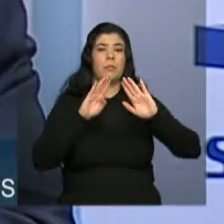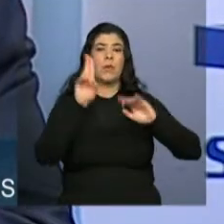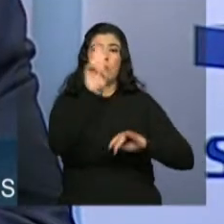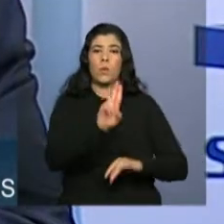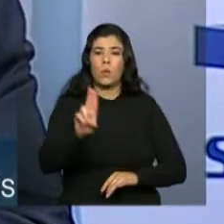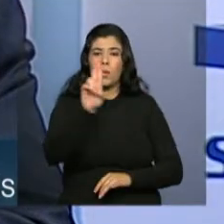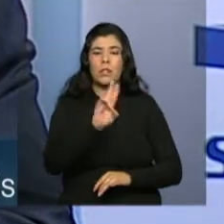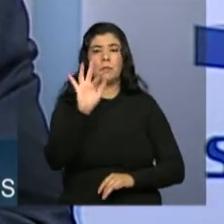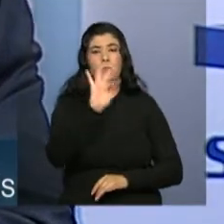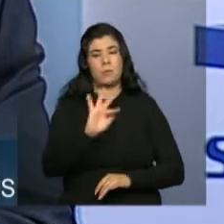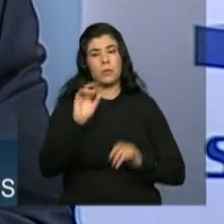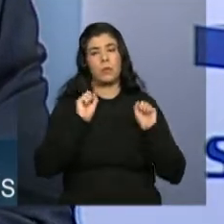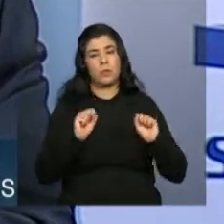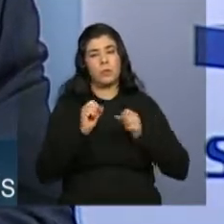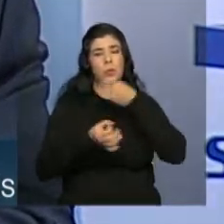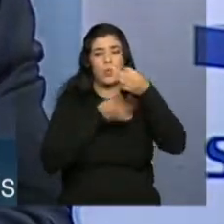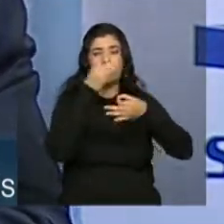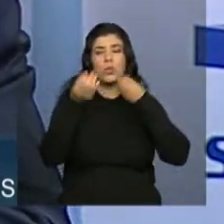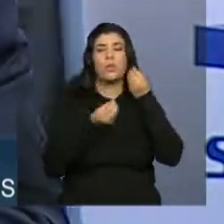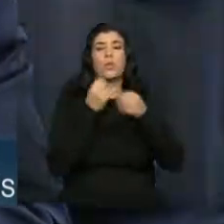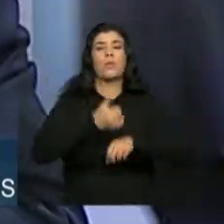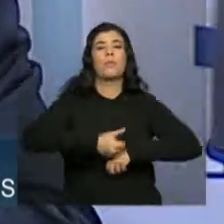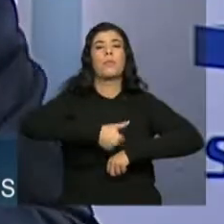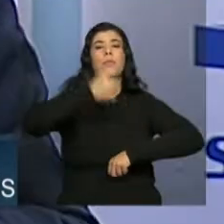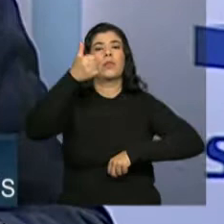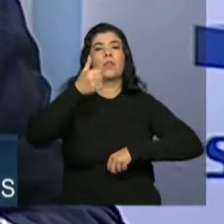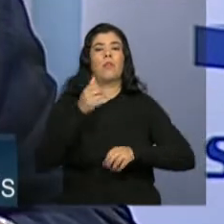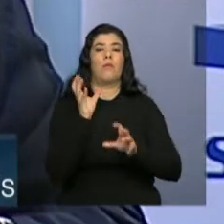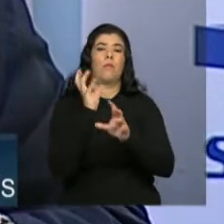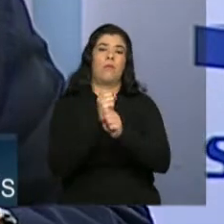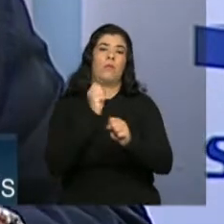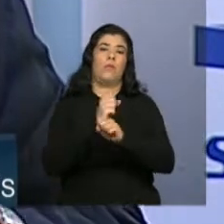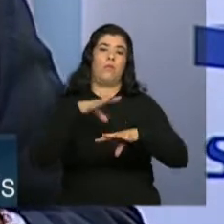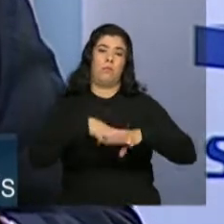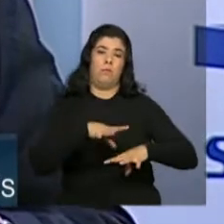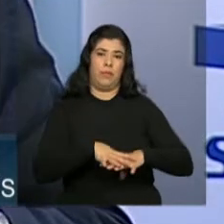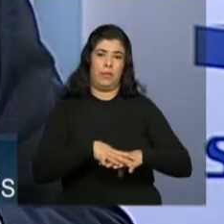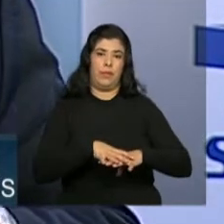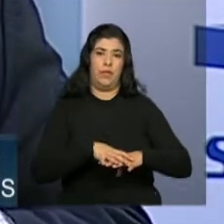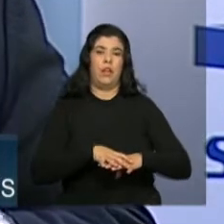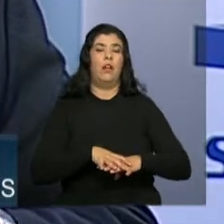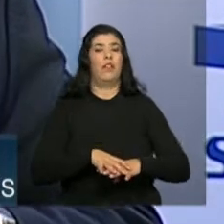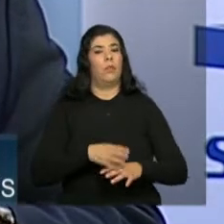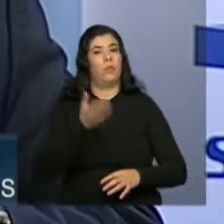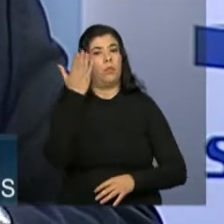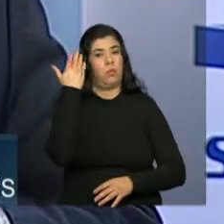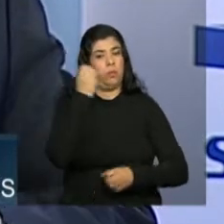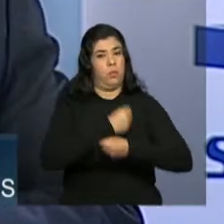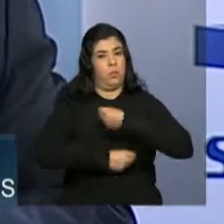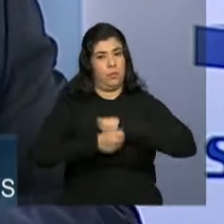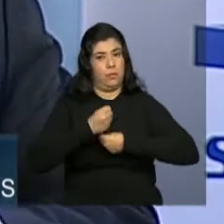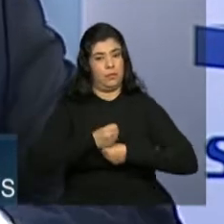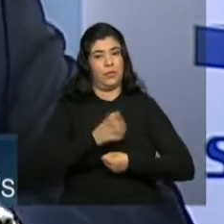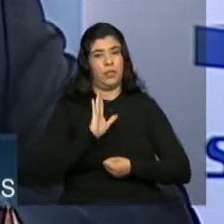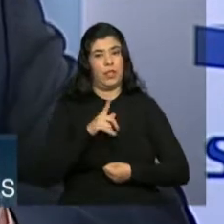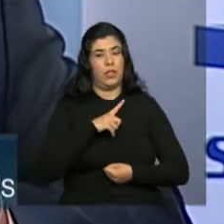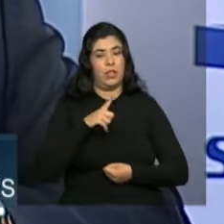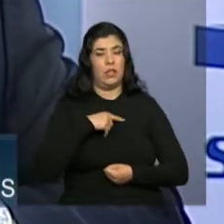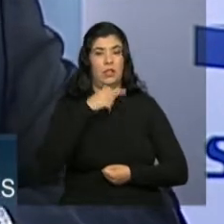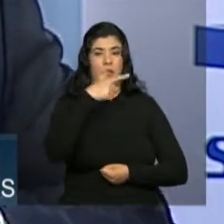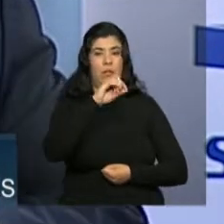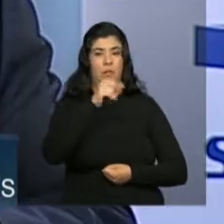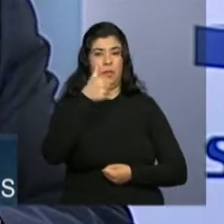dar sugestões para o aperfeiçoamento da forma tão isso foi foi pela primeira vez foi feita em 2014 e gerou